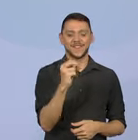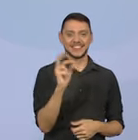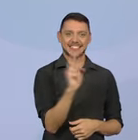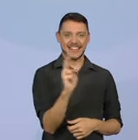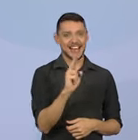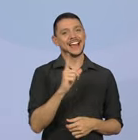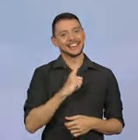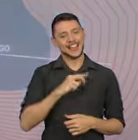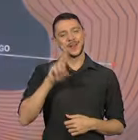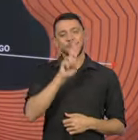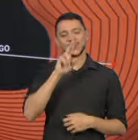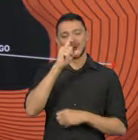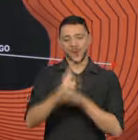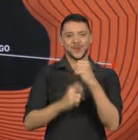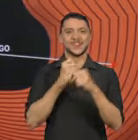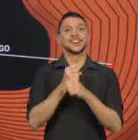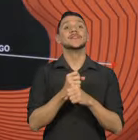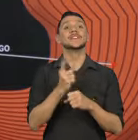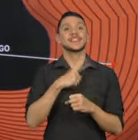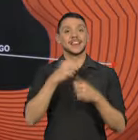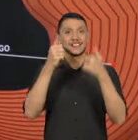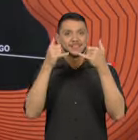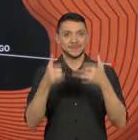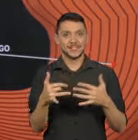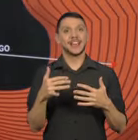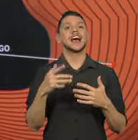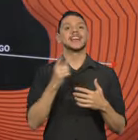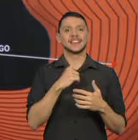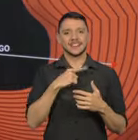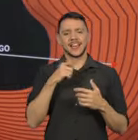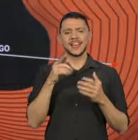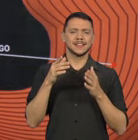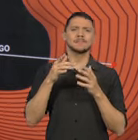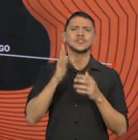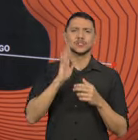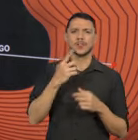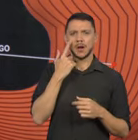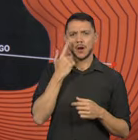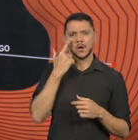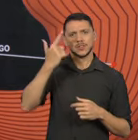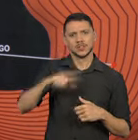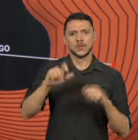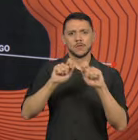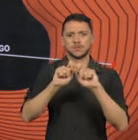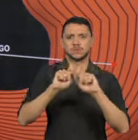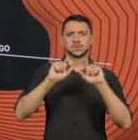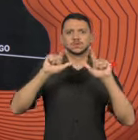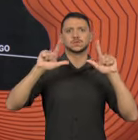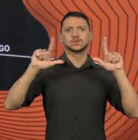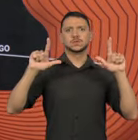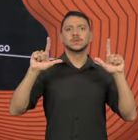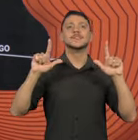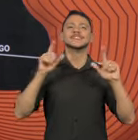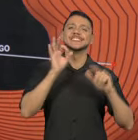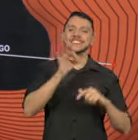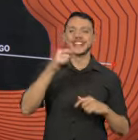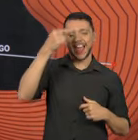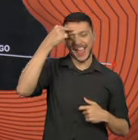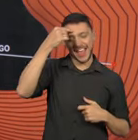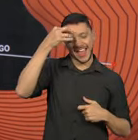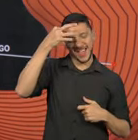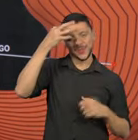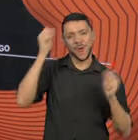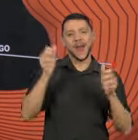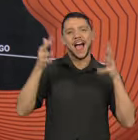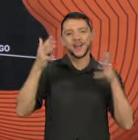primeiro e a gente vai encerrar nessa parte aqui, eu já ligo ele. Dá uma aproximada na imagem. Isso, oráculo, muito obrigado. Vamos lá. Nós